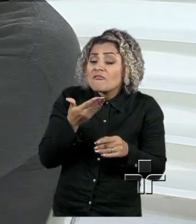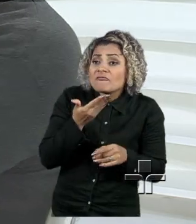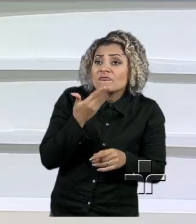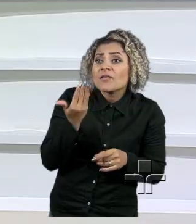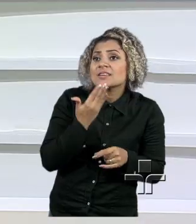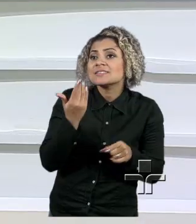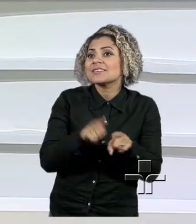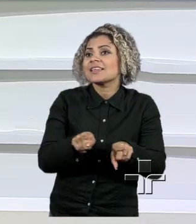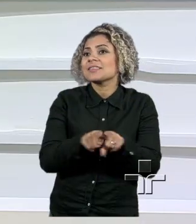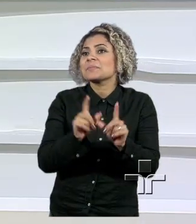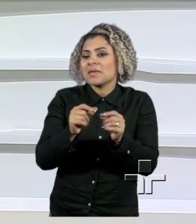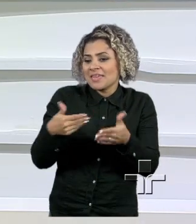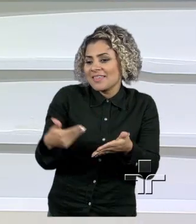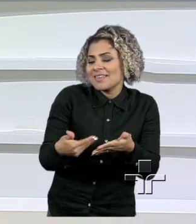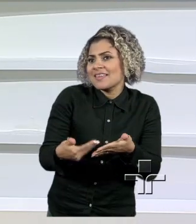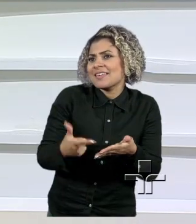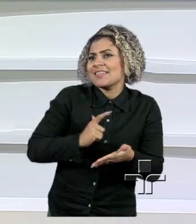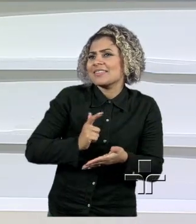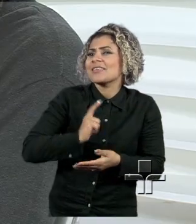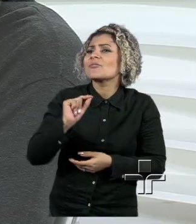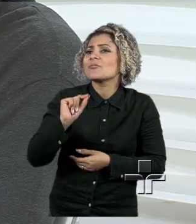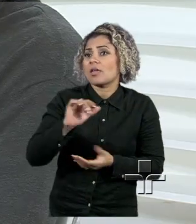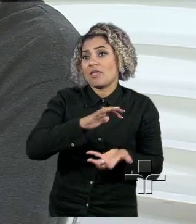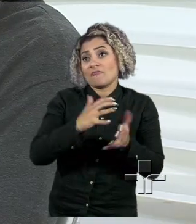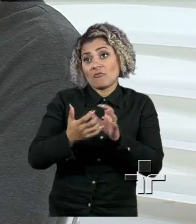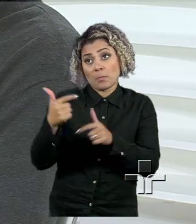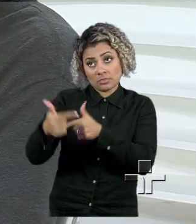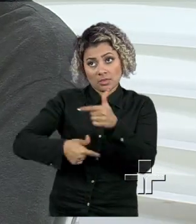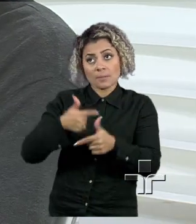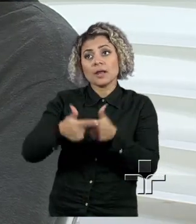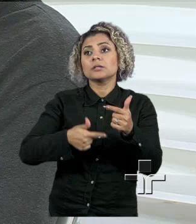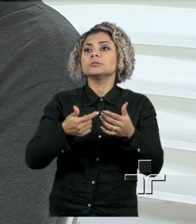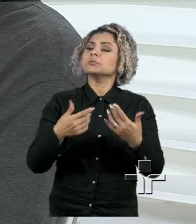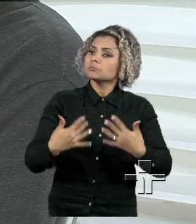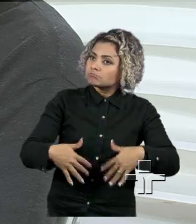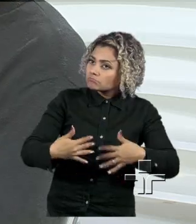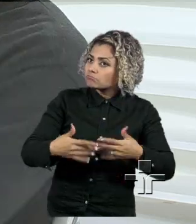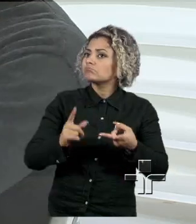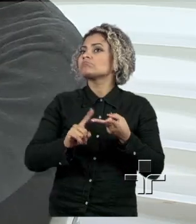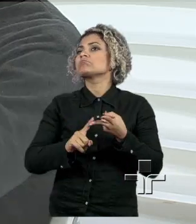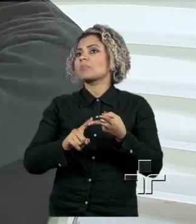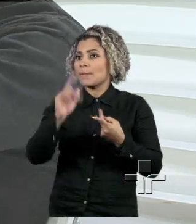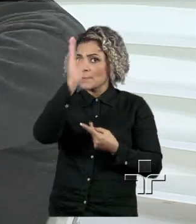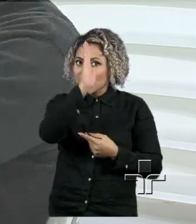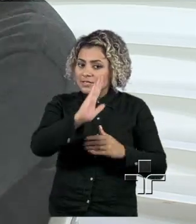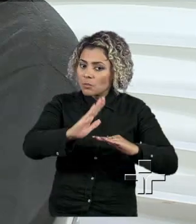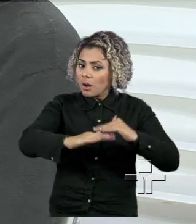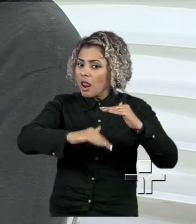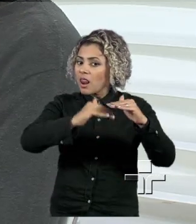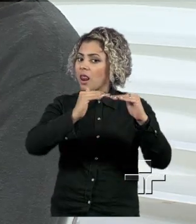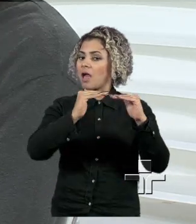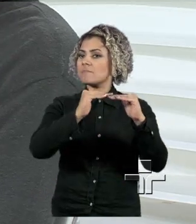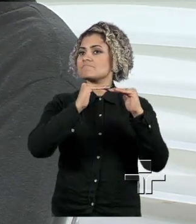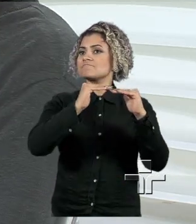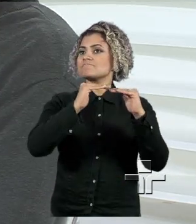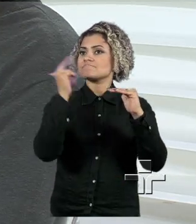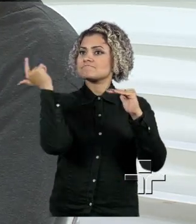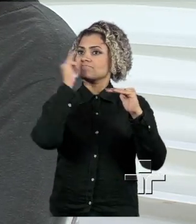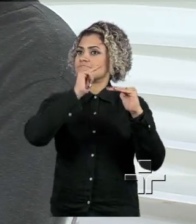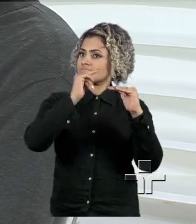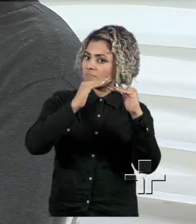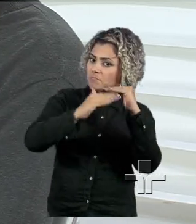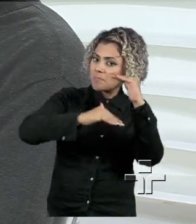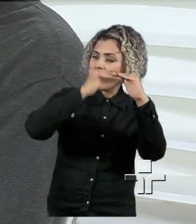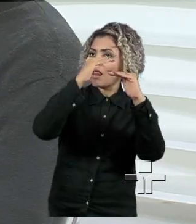também, agora recentemente, a reforma trabalhista colocou o país já num patamar mais